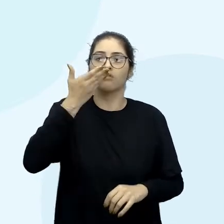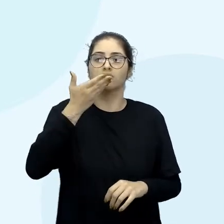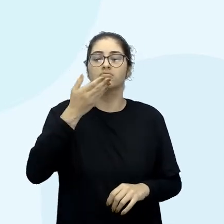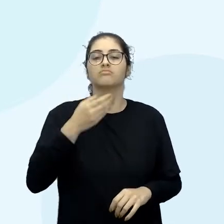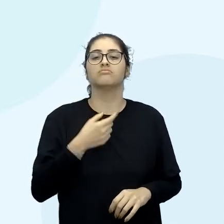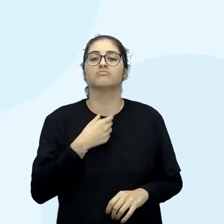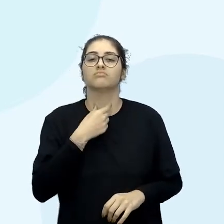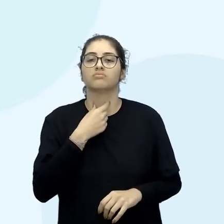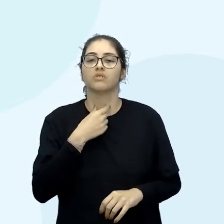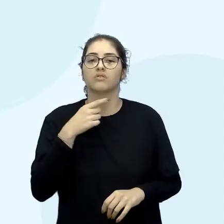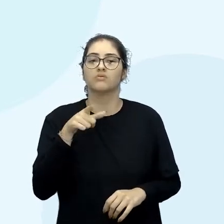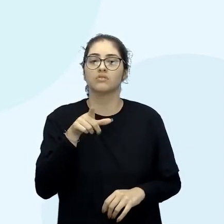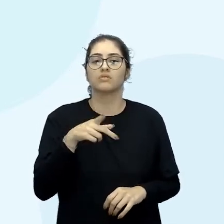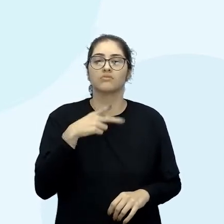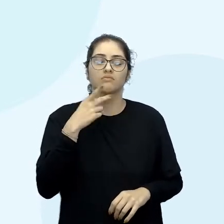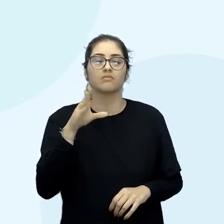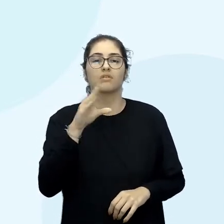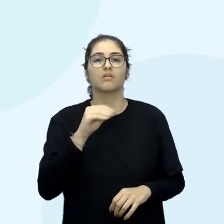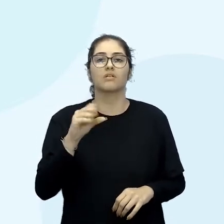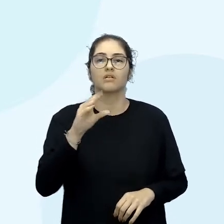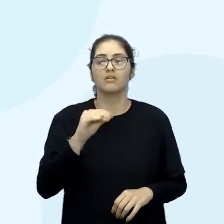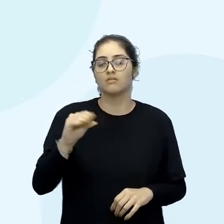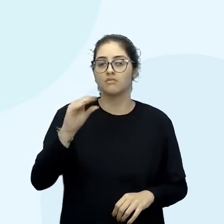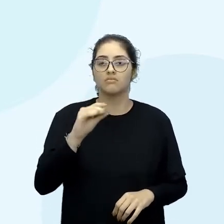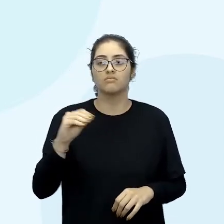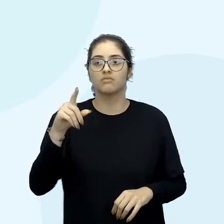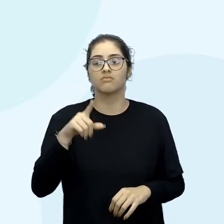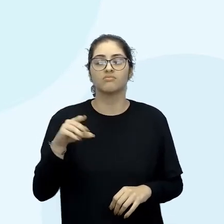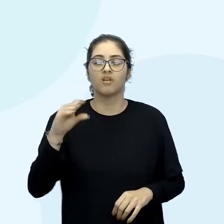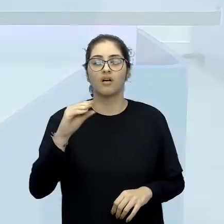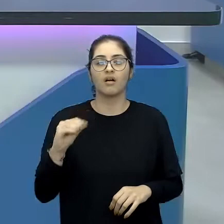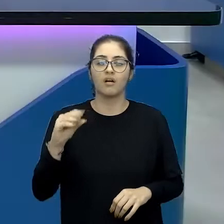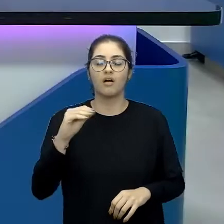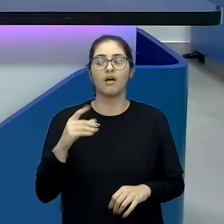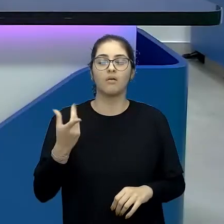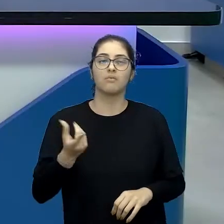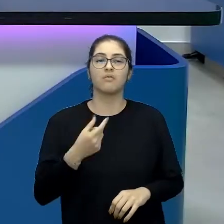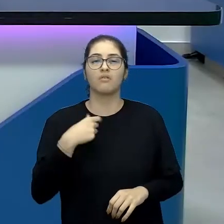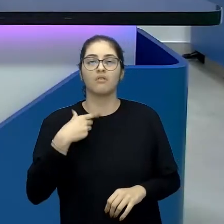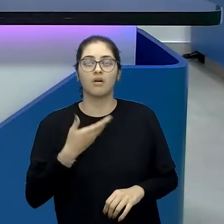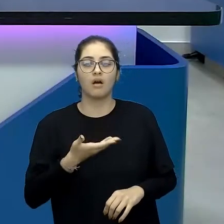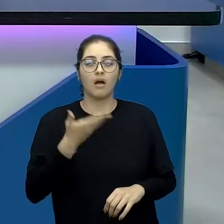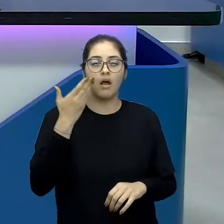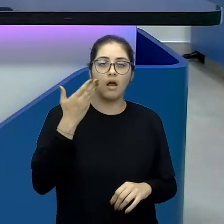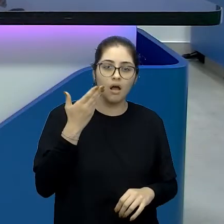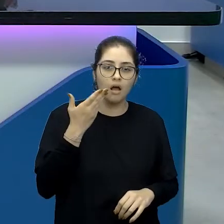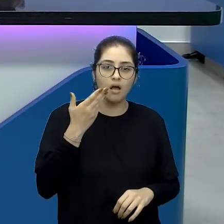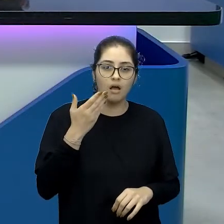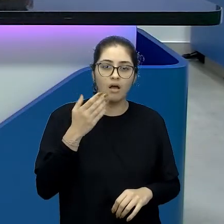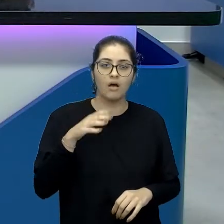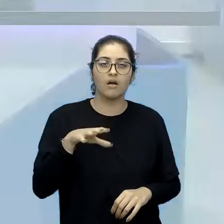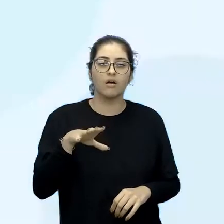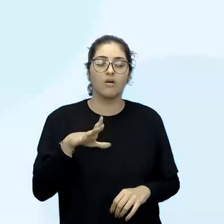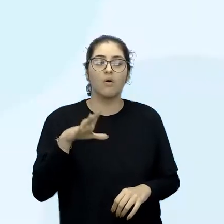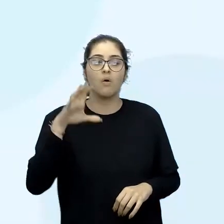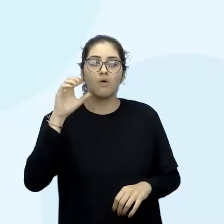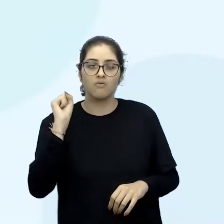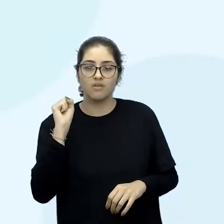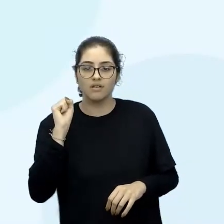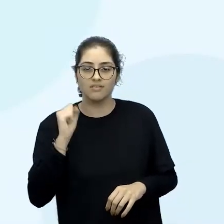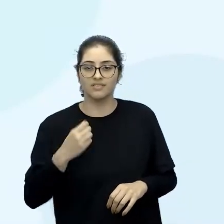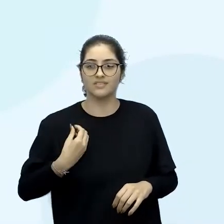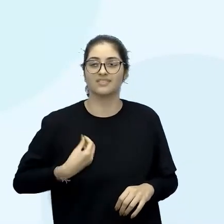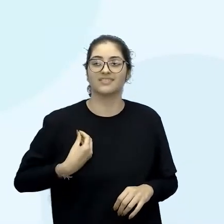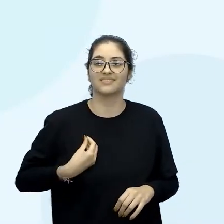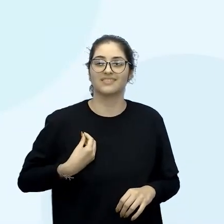falar alto o meu projeto de vida, o meu colega falar alto, e quanto mais eu ouvir, falar alto para poder ouvir seu projeto,